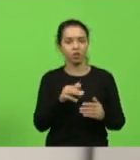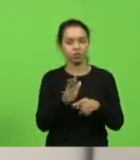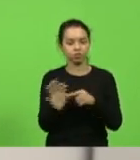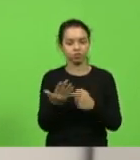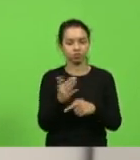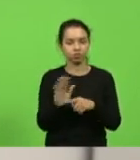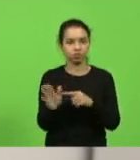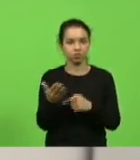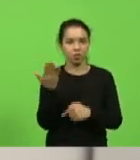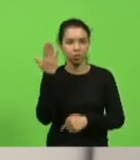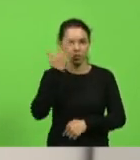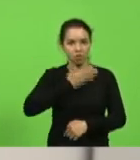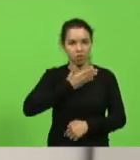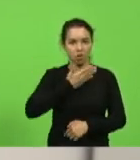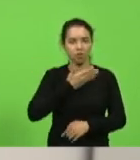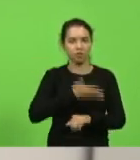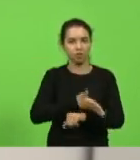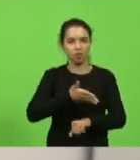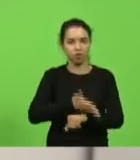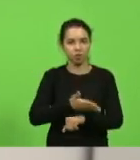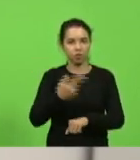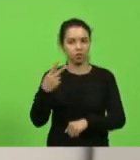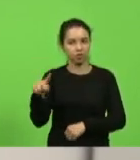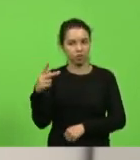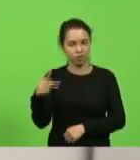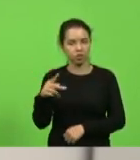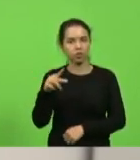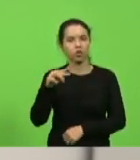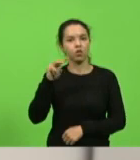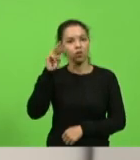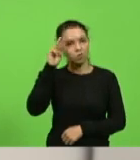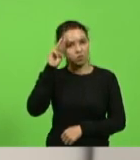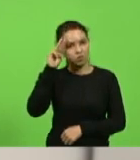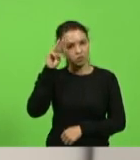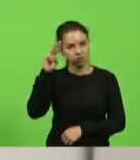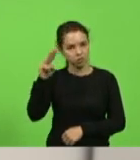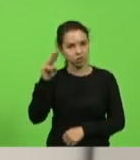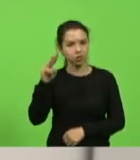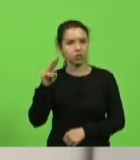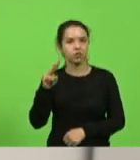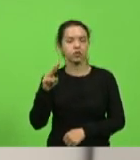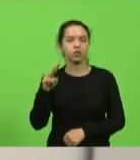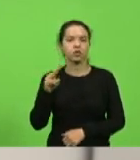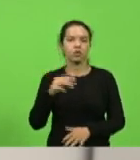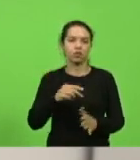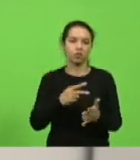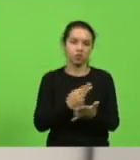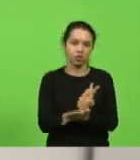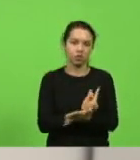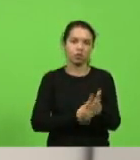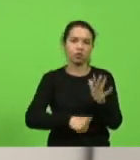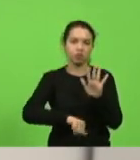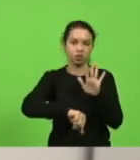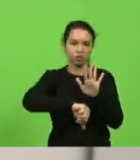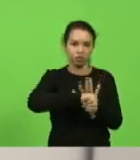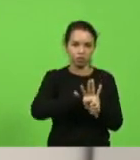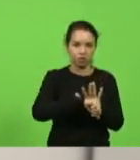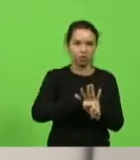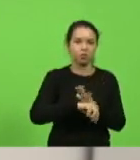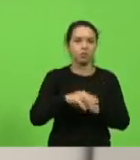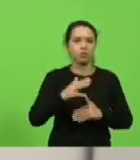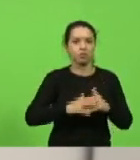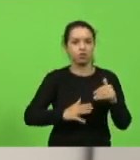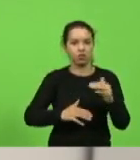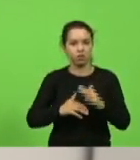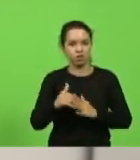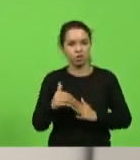forma ativa do excelentíssimo senhor governador Carlos Moisés da Silva na fraude em crimes praticados por terceiros